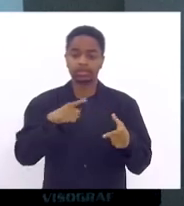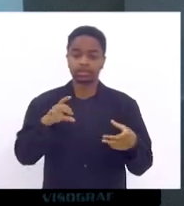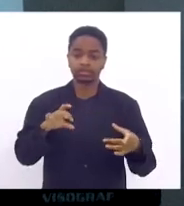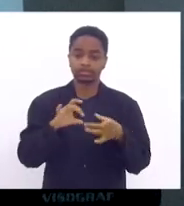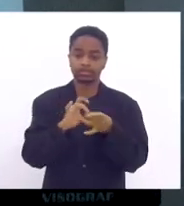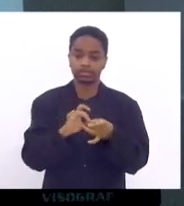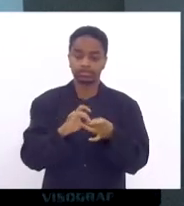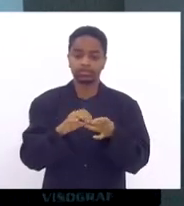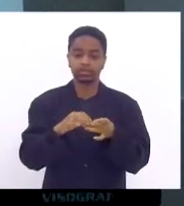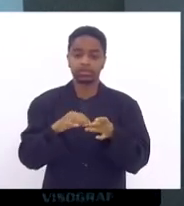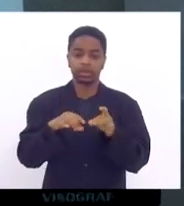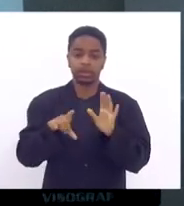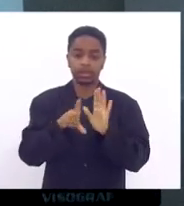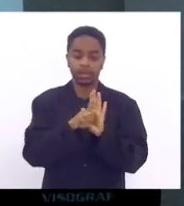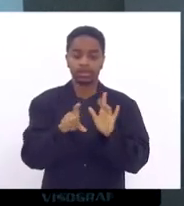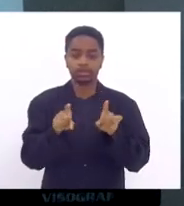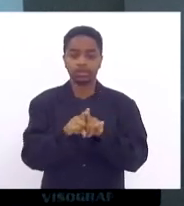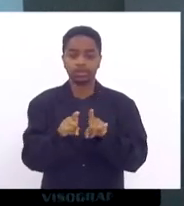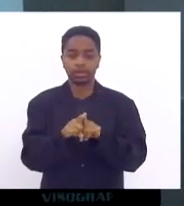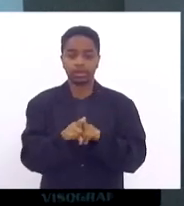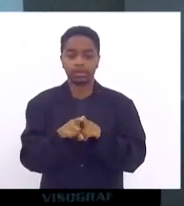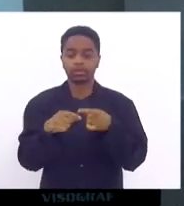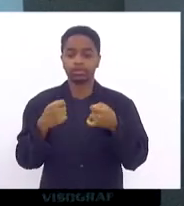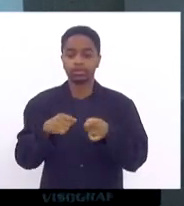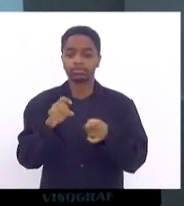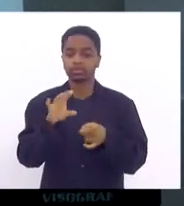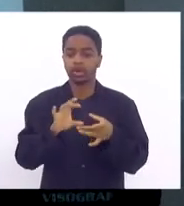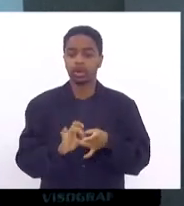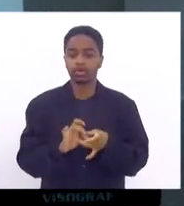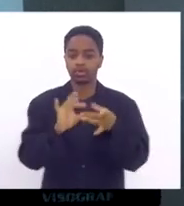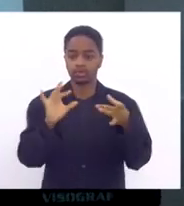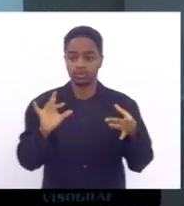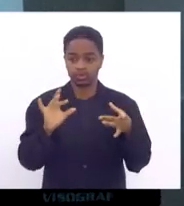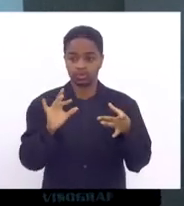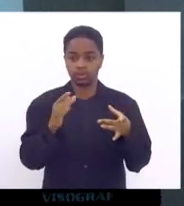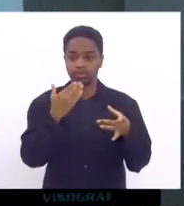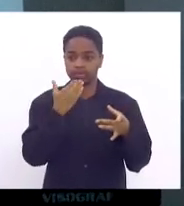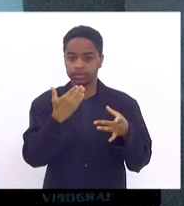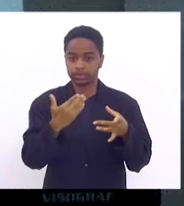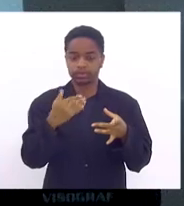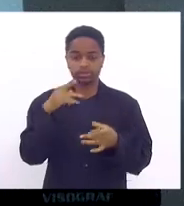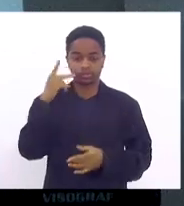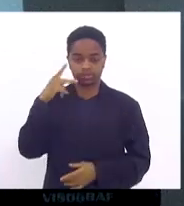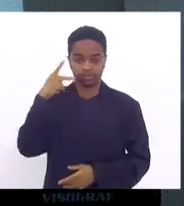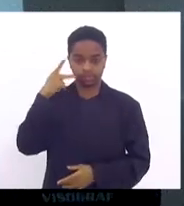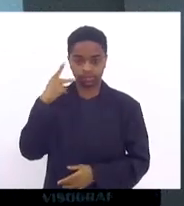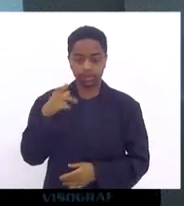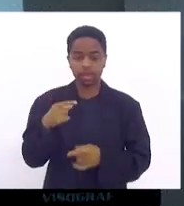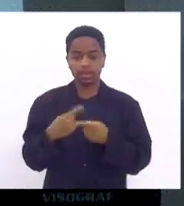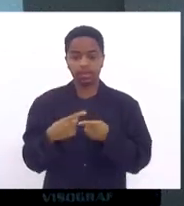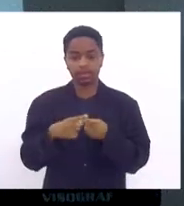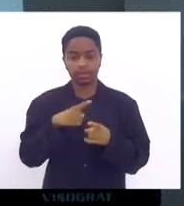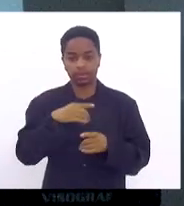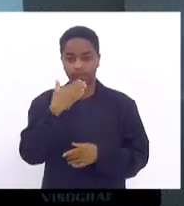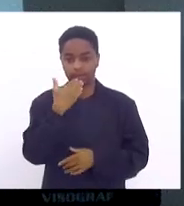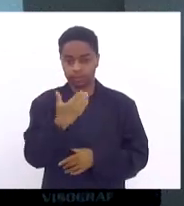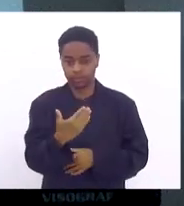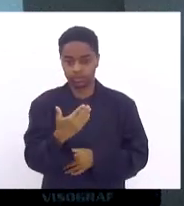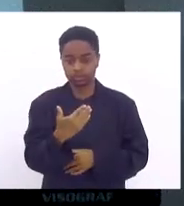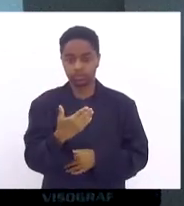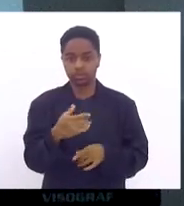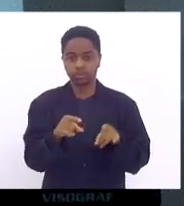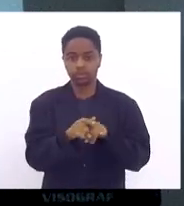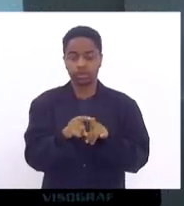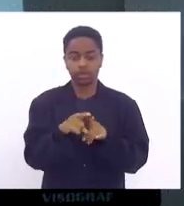e isso depende somente de uma autorização de um pedido do parlamentar né El ele faz um pedido e a